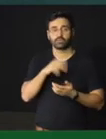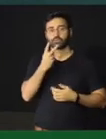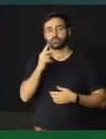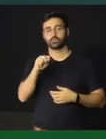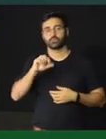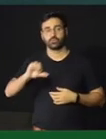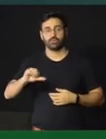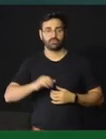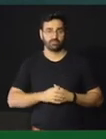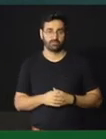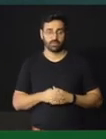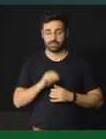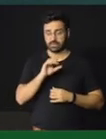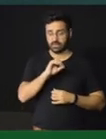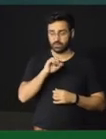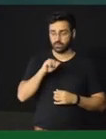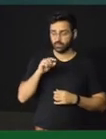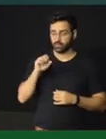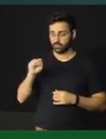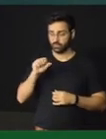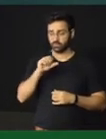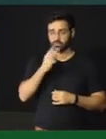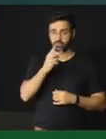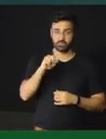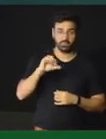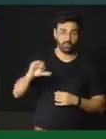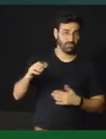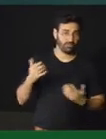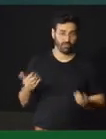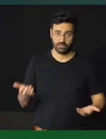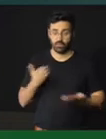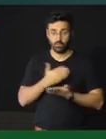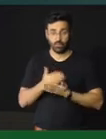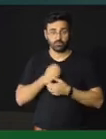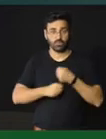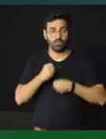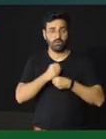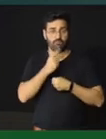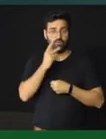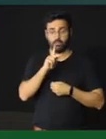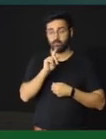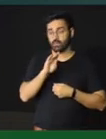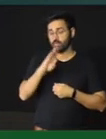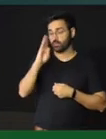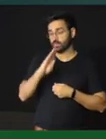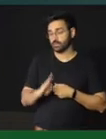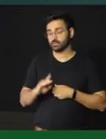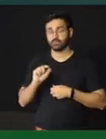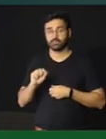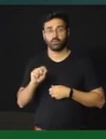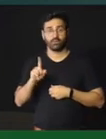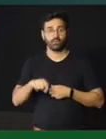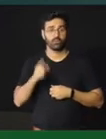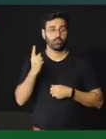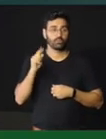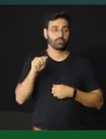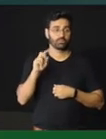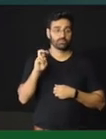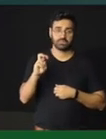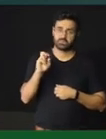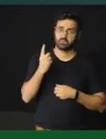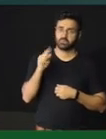2.9 0.8 foi 2.9 começaram um ano dizendo que o PIB do Brasil esse ano ia ser 1.5